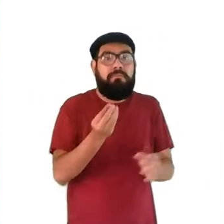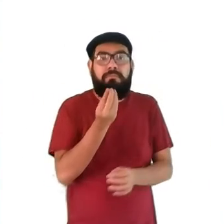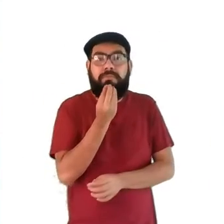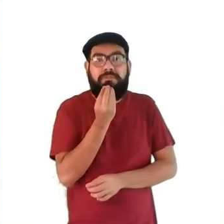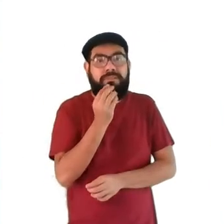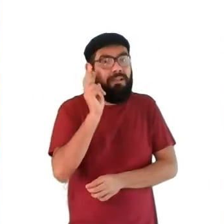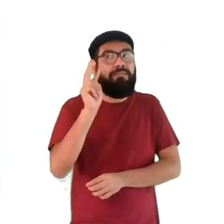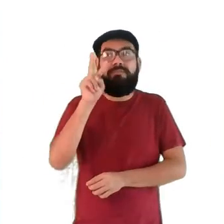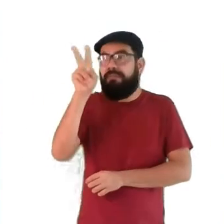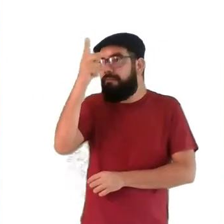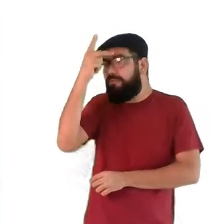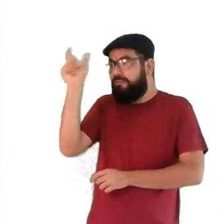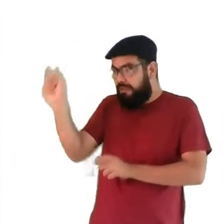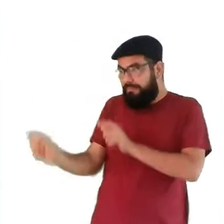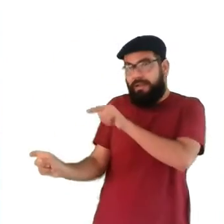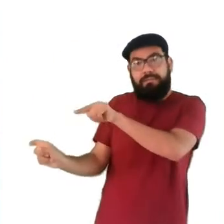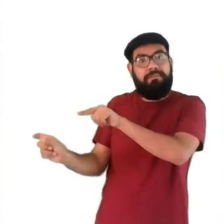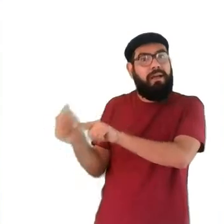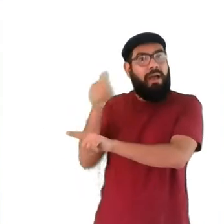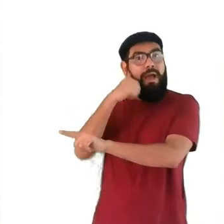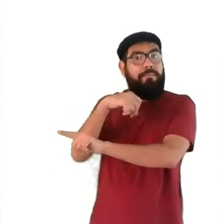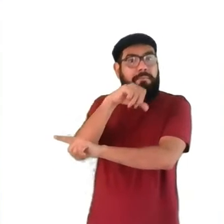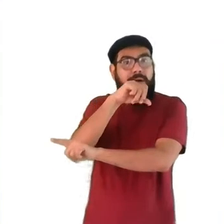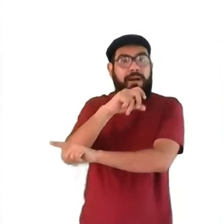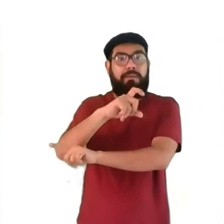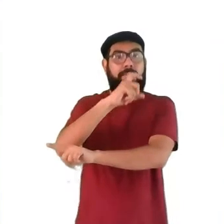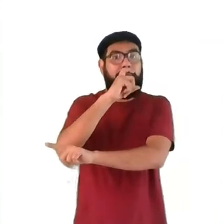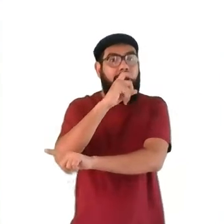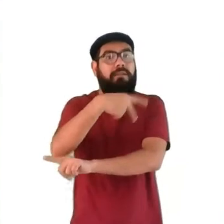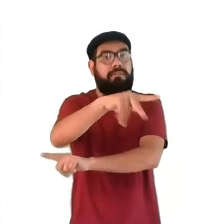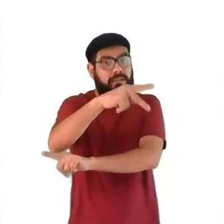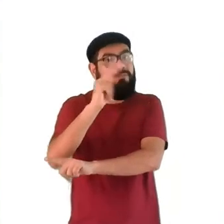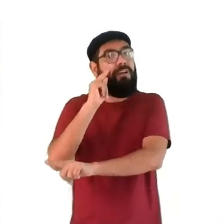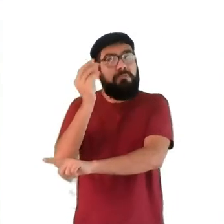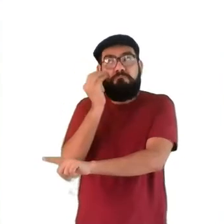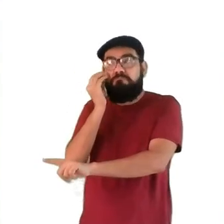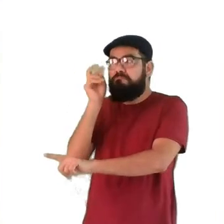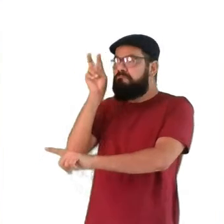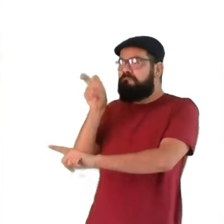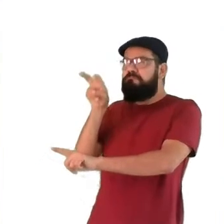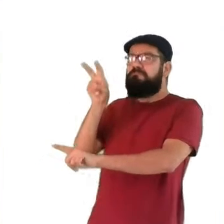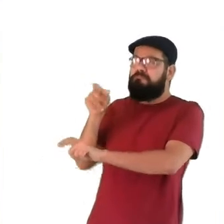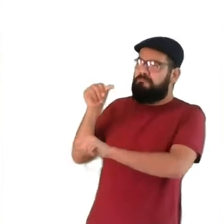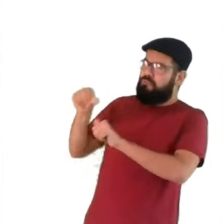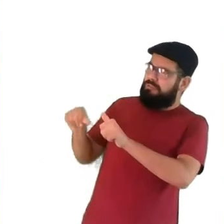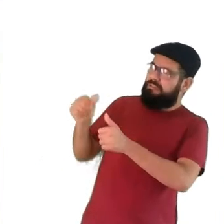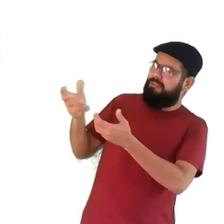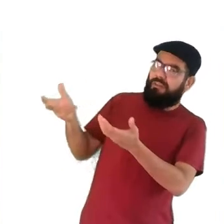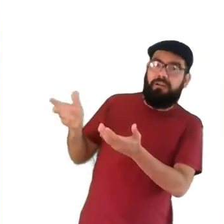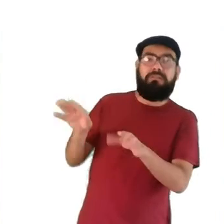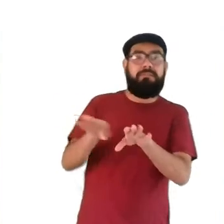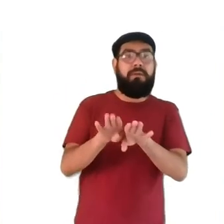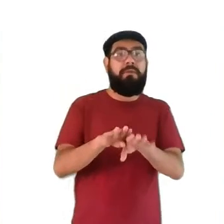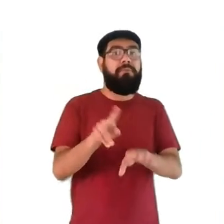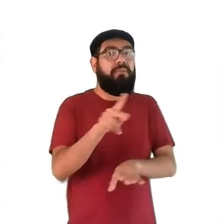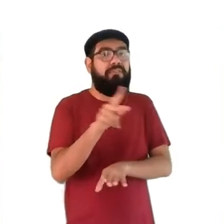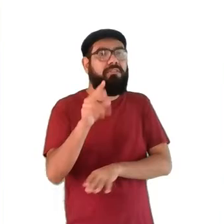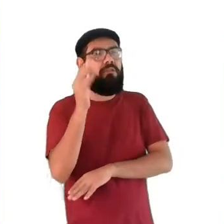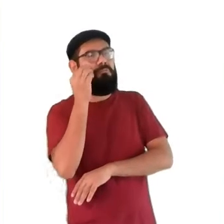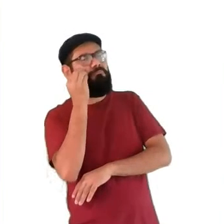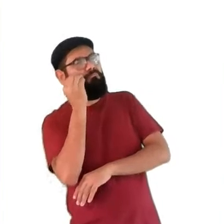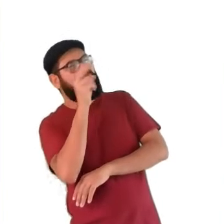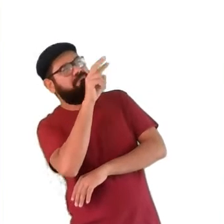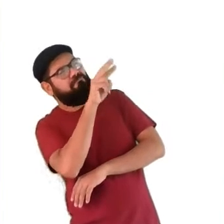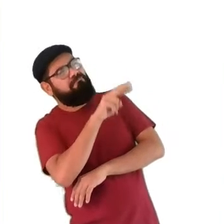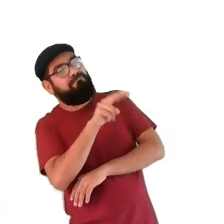No caso, a nossa mãe, o nosso pai, os nossos avós, também o nosso professor, que já é uma pessoa adulta, tá? Então,